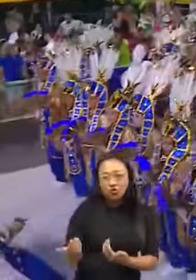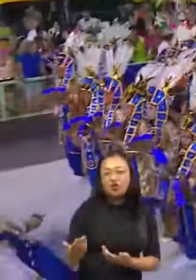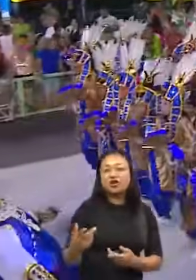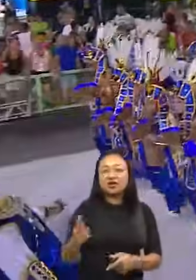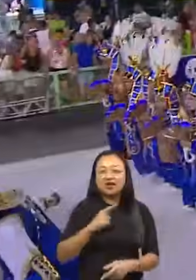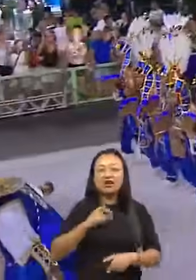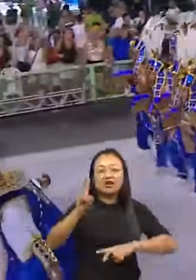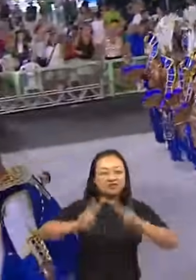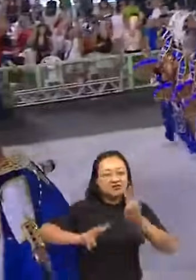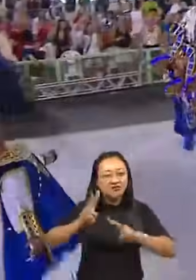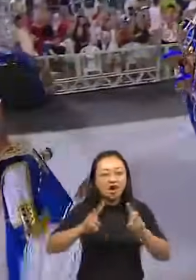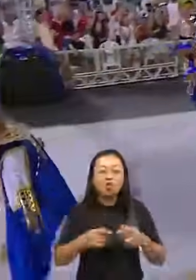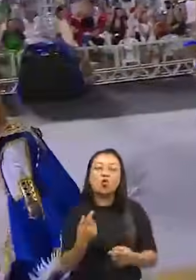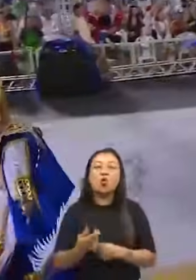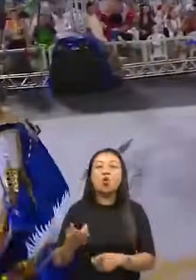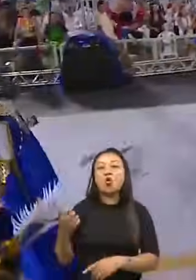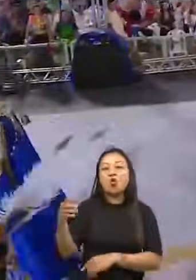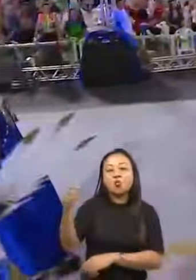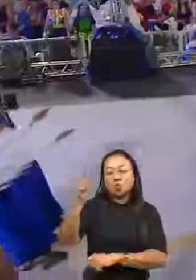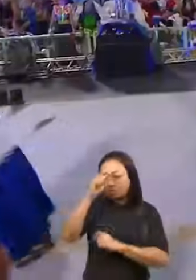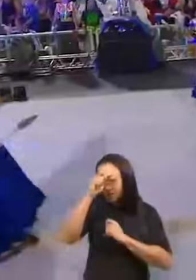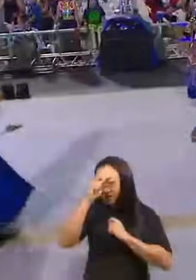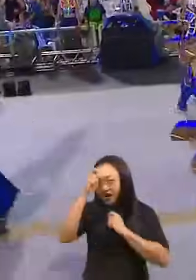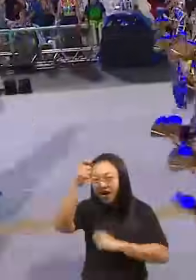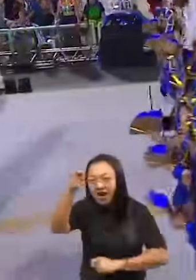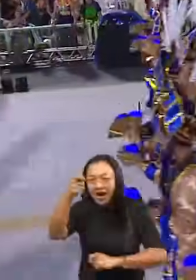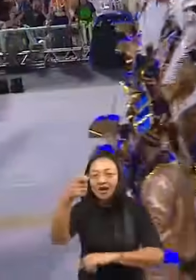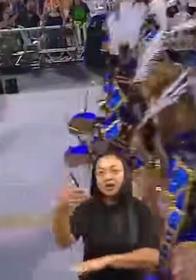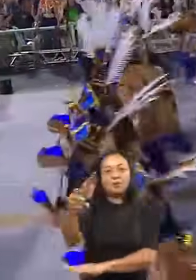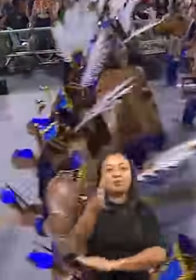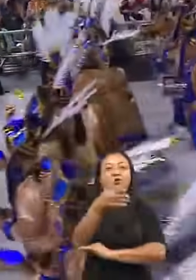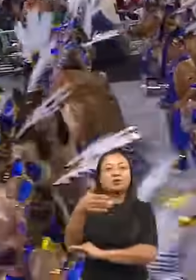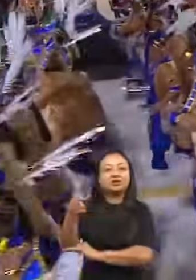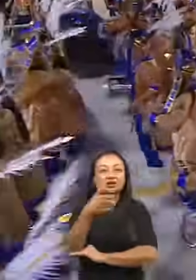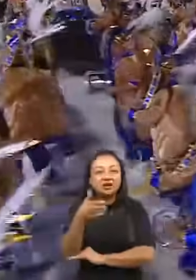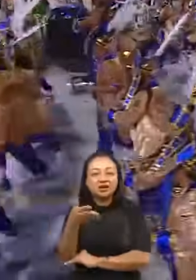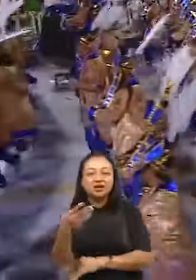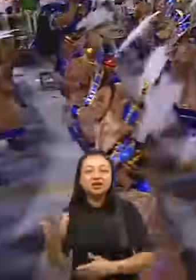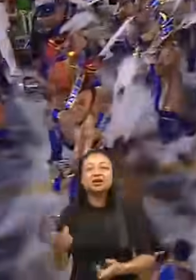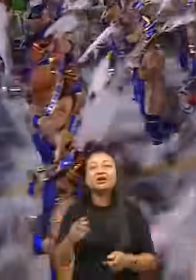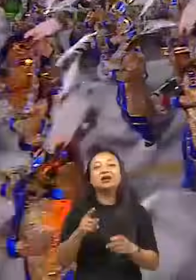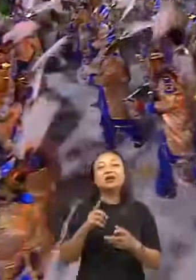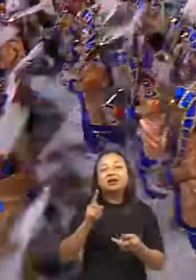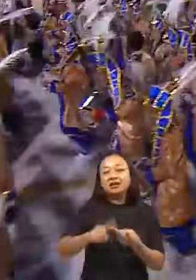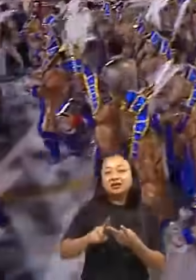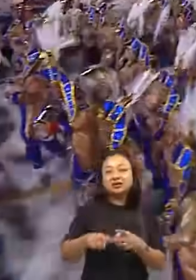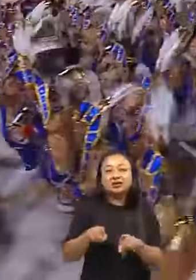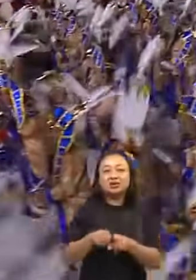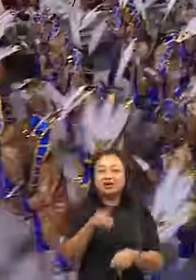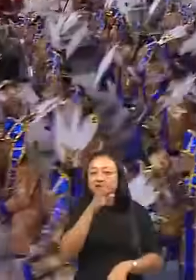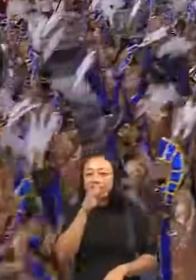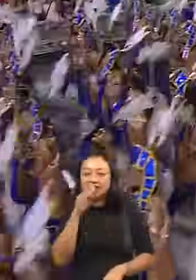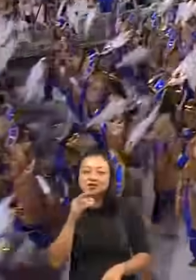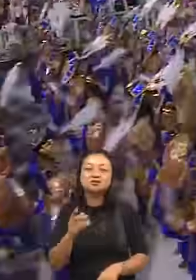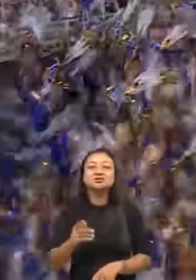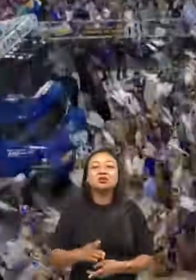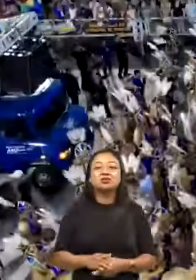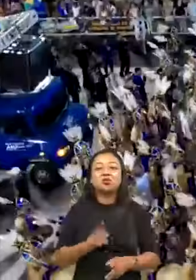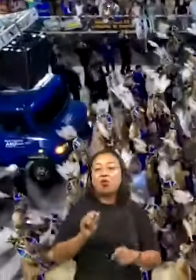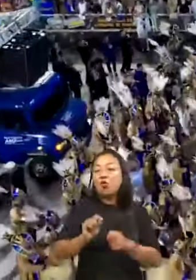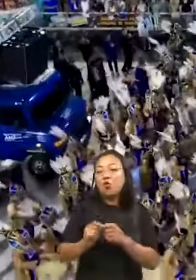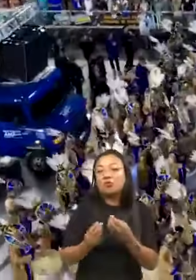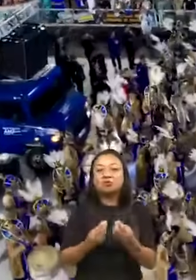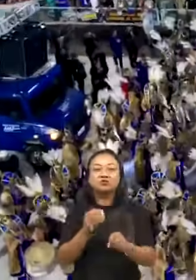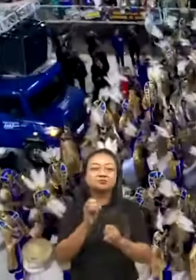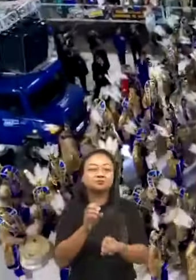como Mestre Sala, Porta-Bandeiras, Mirins, que estão aí exaltando muito dessa sabedoria de fazer carnaval